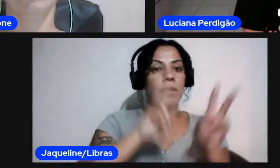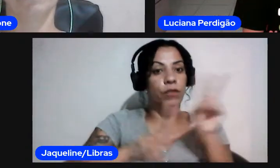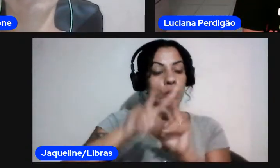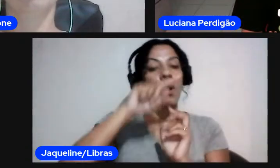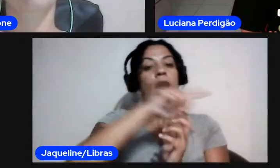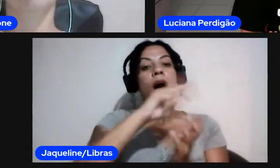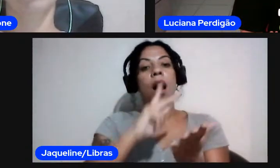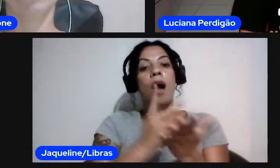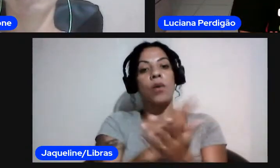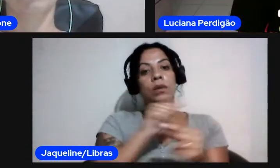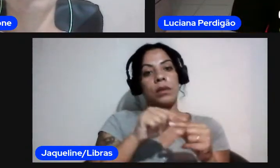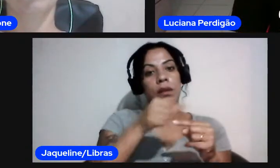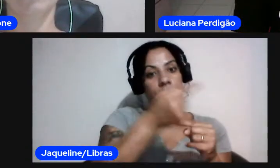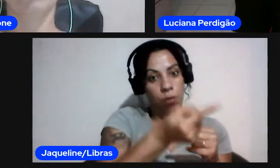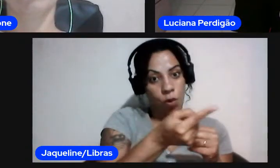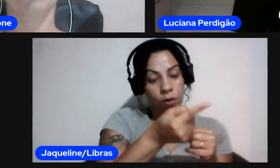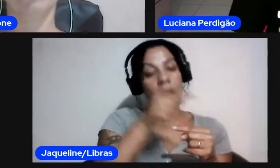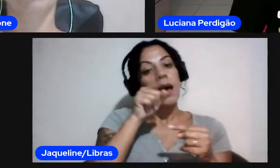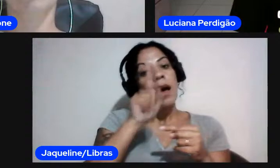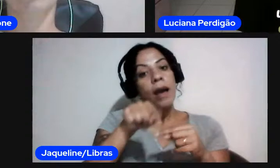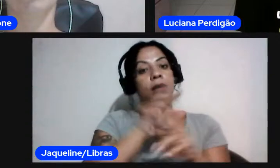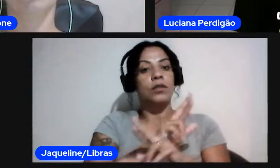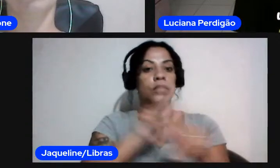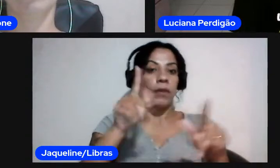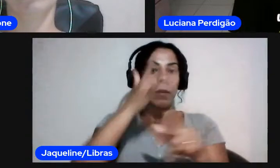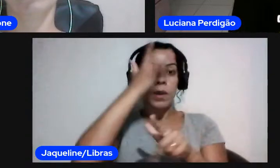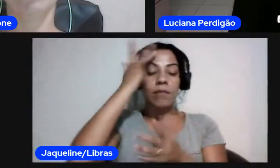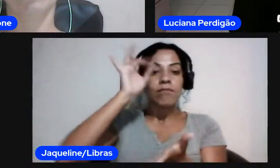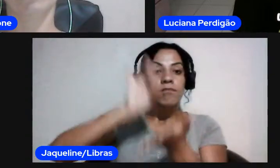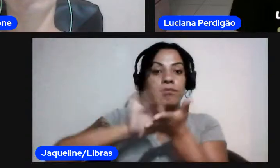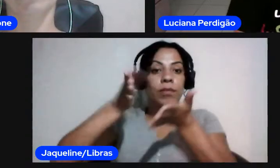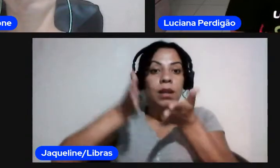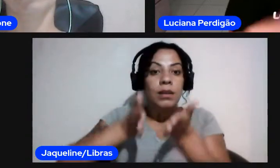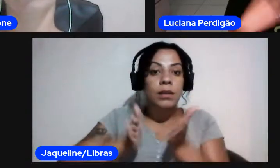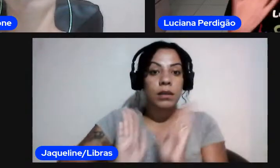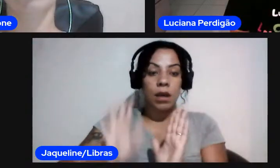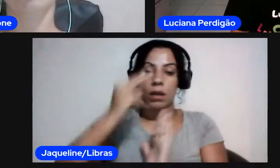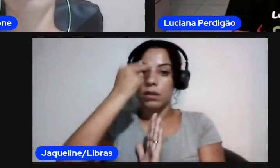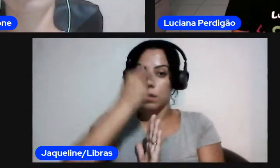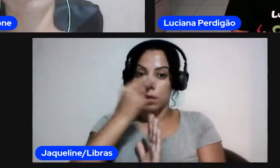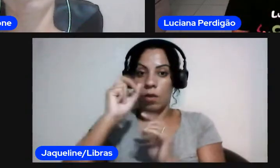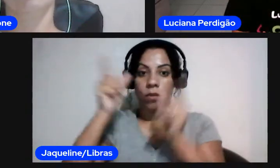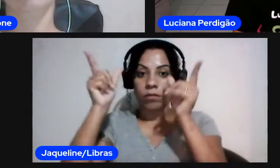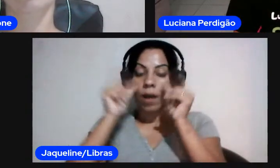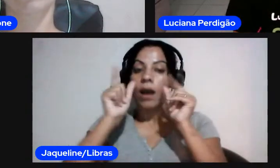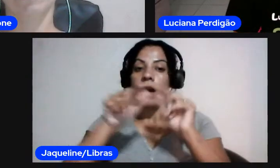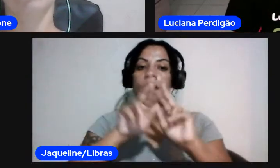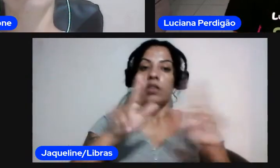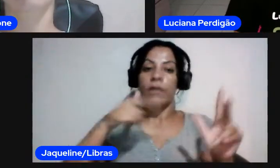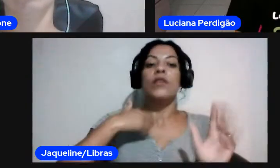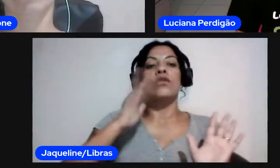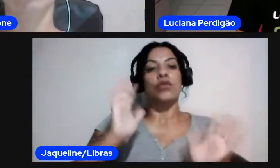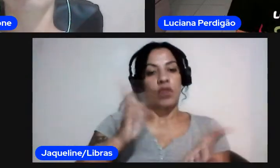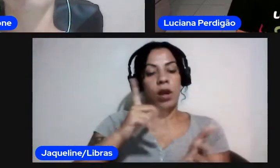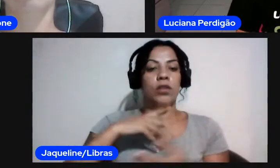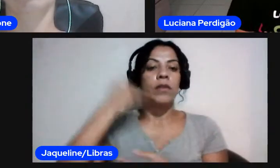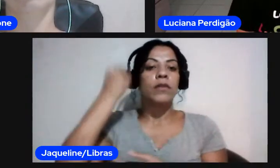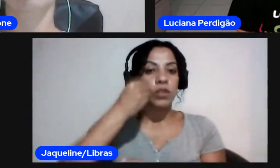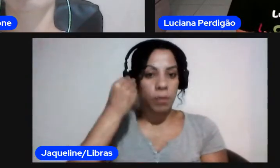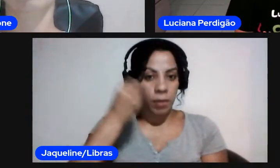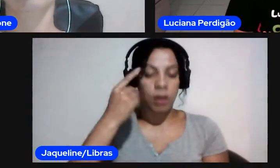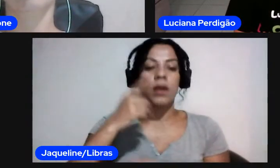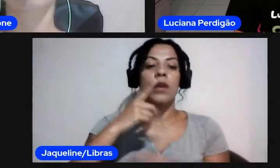da experiência de uma pessoa com deficiência visual congênita. Eu tive a oportunidade de trabalhar também com cegos